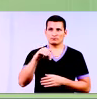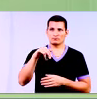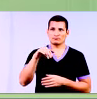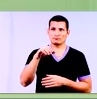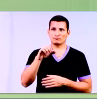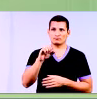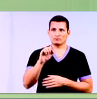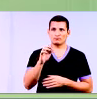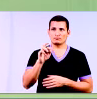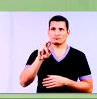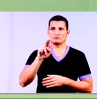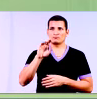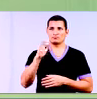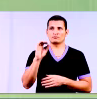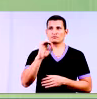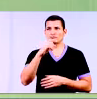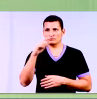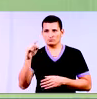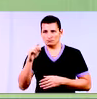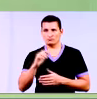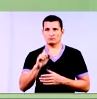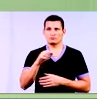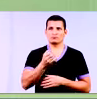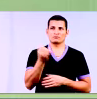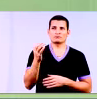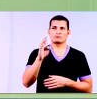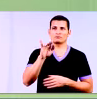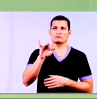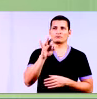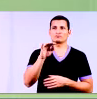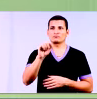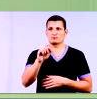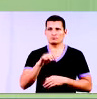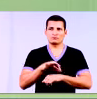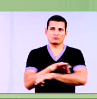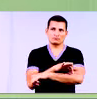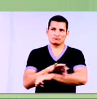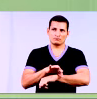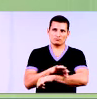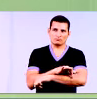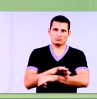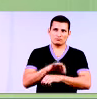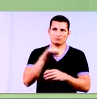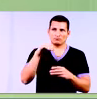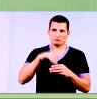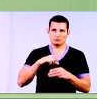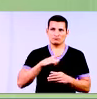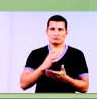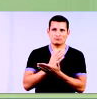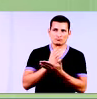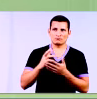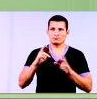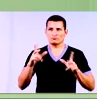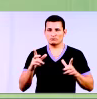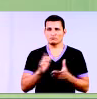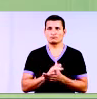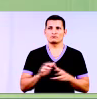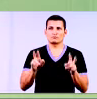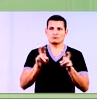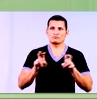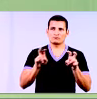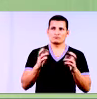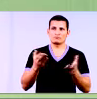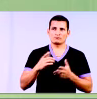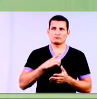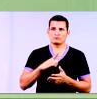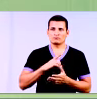processador trabalha, a gente vê a quantidade de bits, tá? A arquitetura interna dele, a gente tem algumas arquiteturas diferentes, as máquinas hoje, a gente tem as